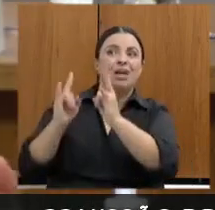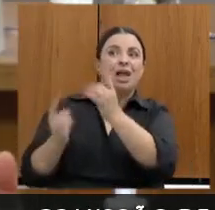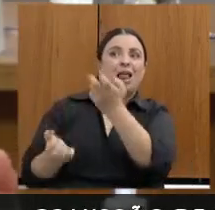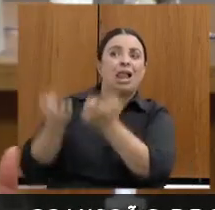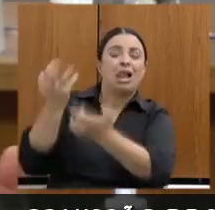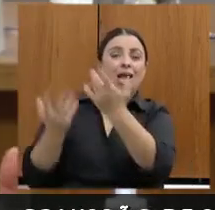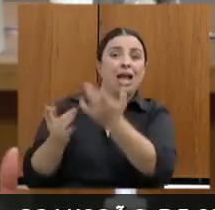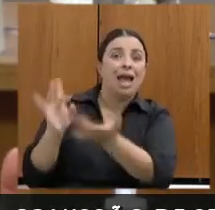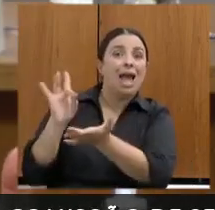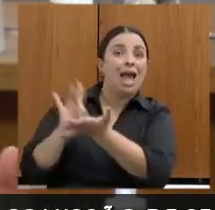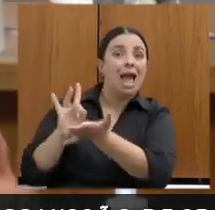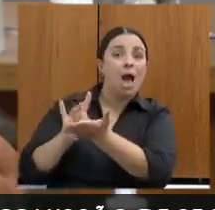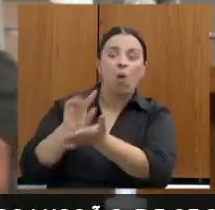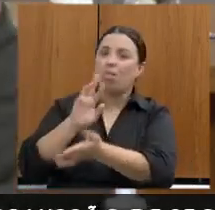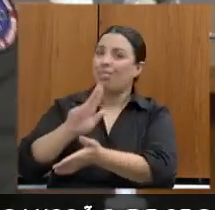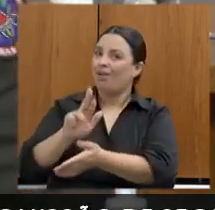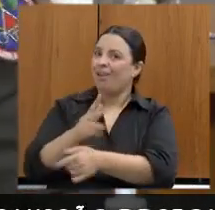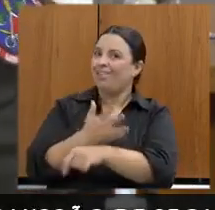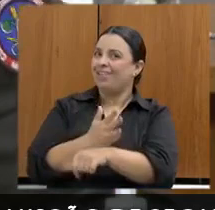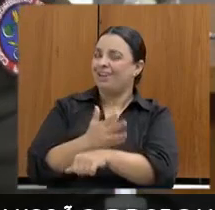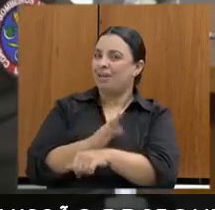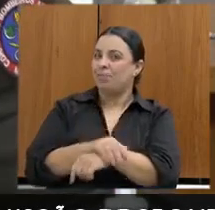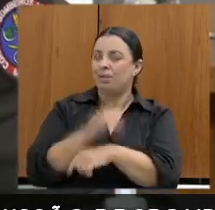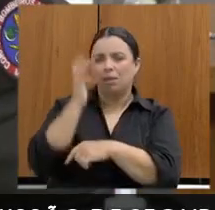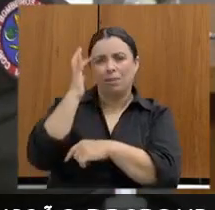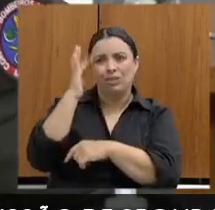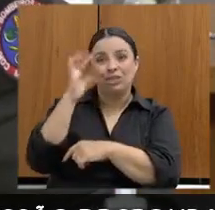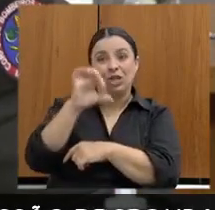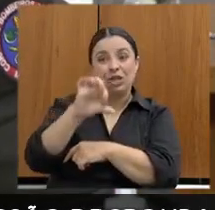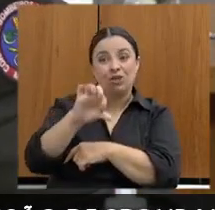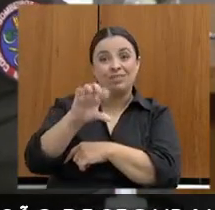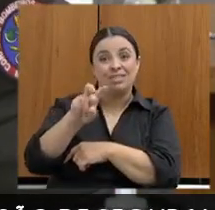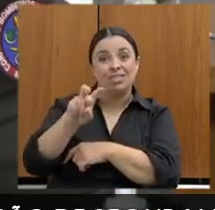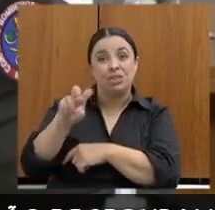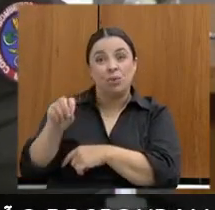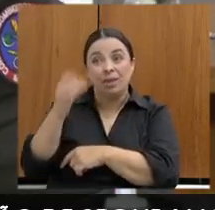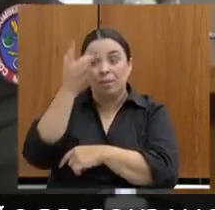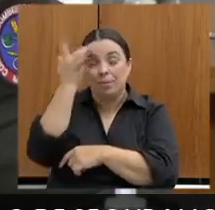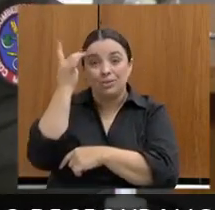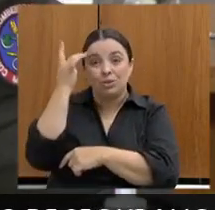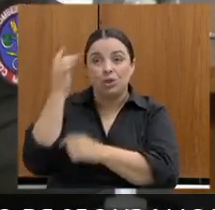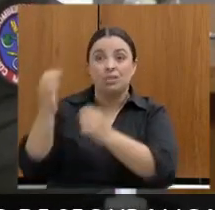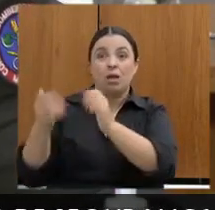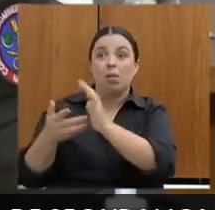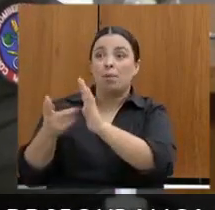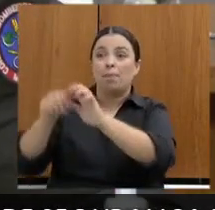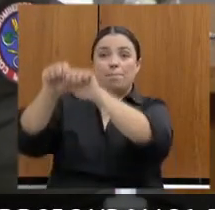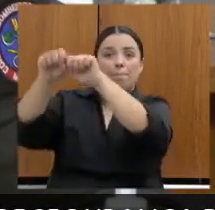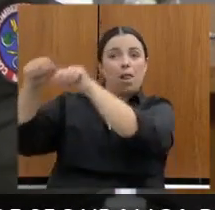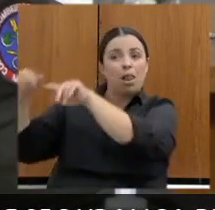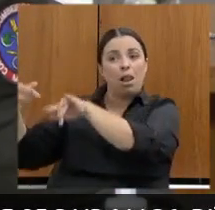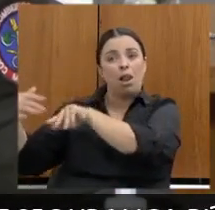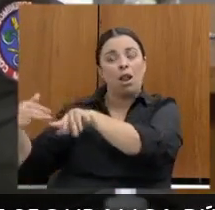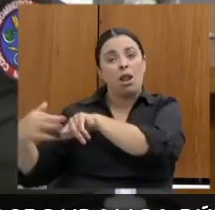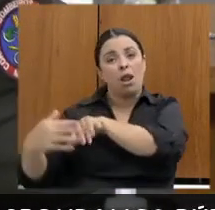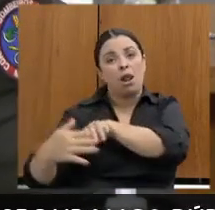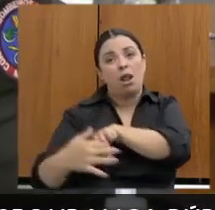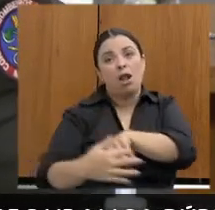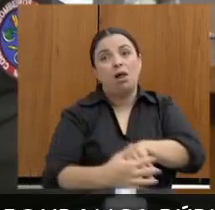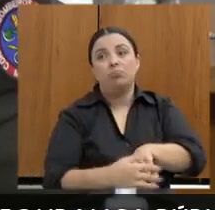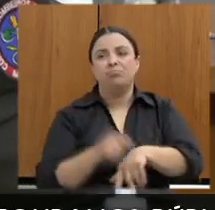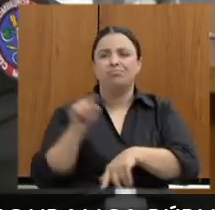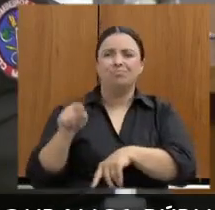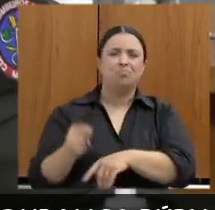incêndio real e essa evacuação preventiva ela foi muito bem feita nós não tivemos